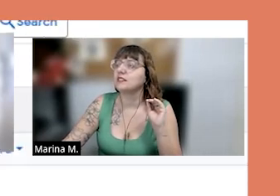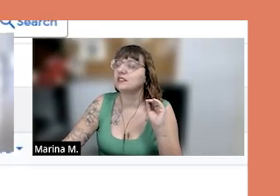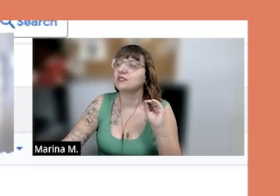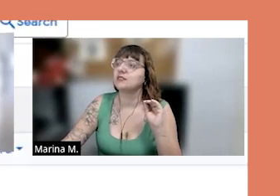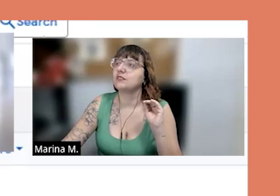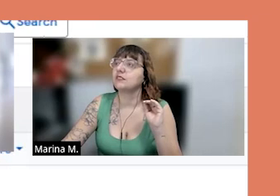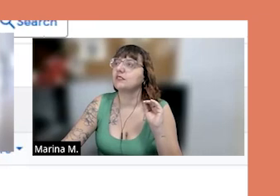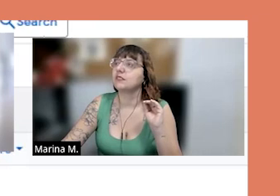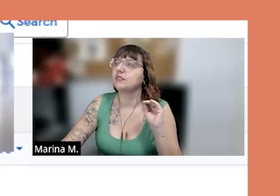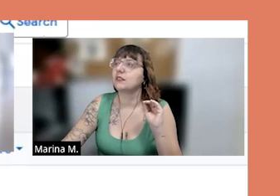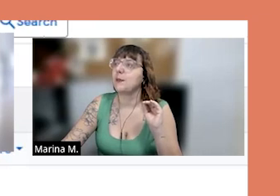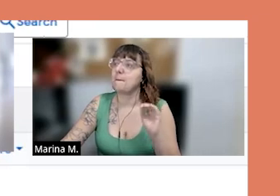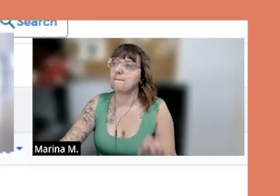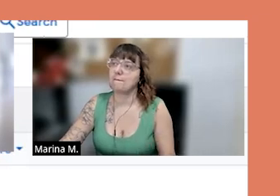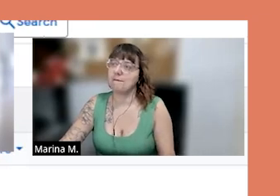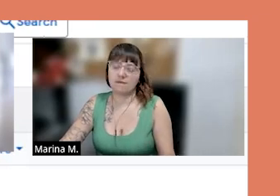Então,